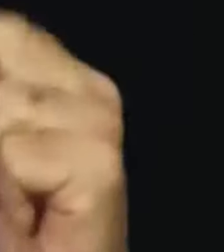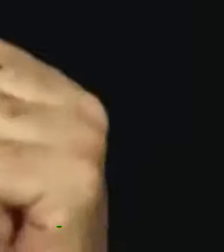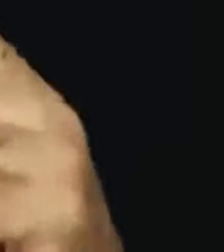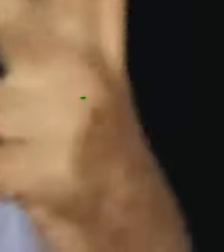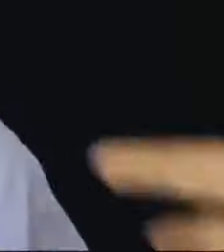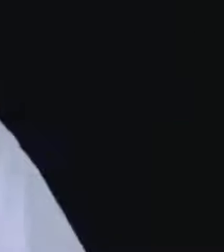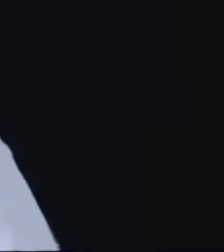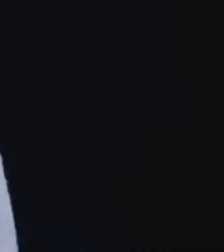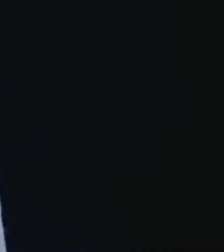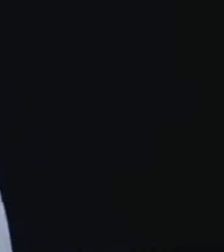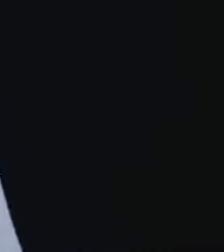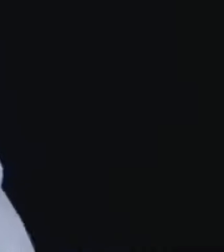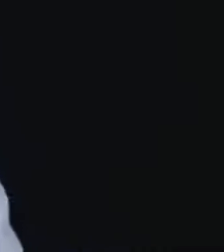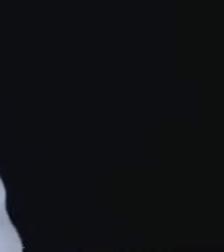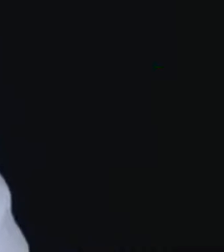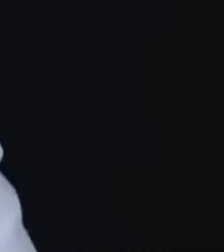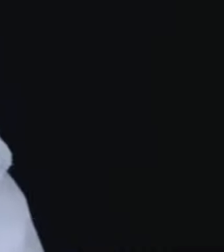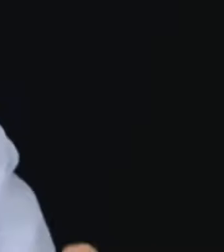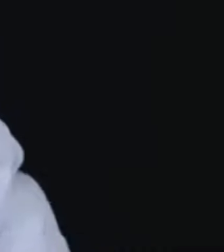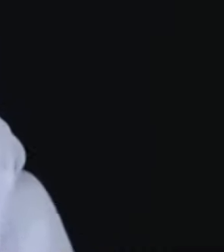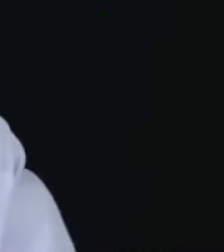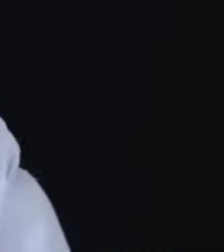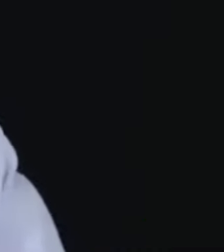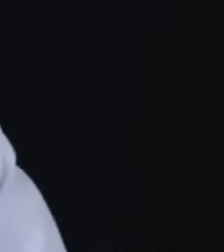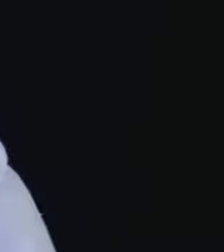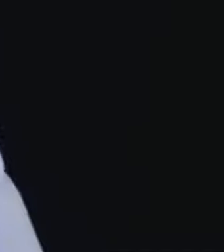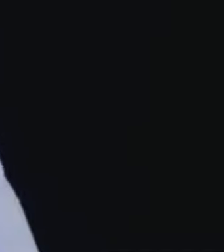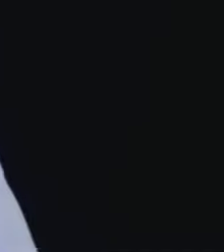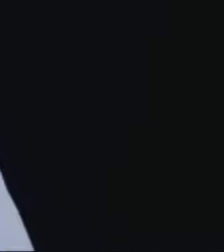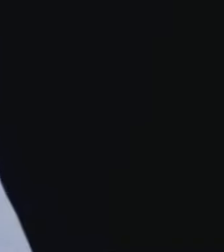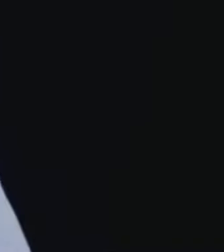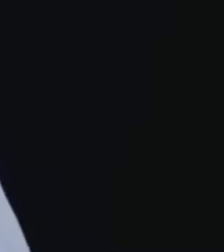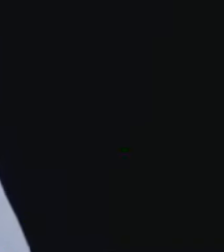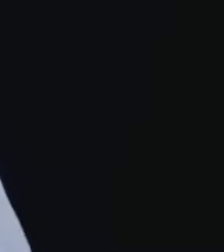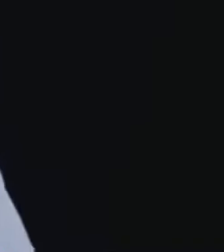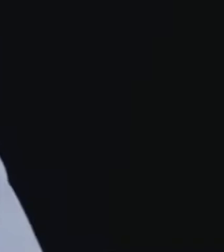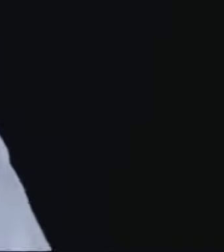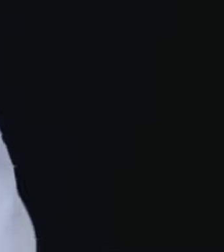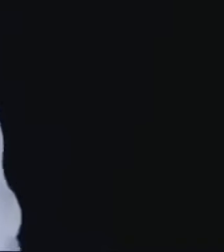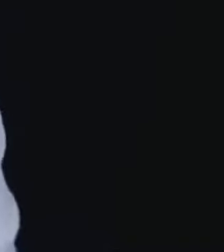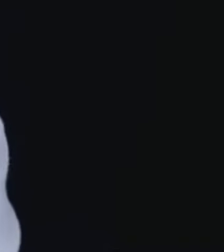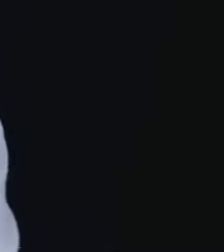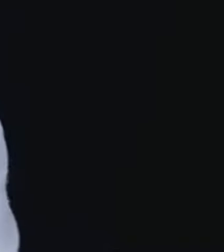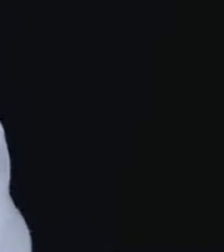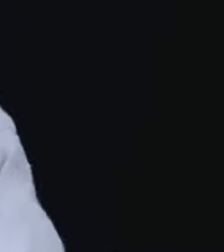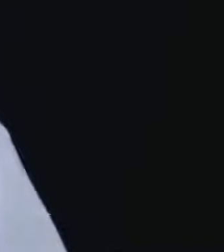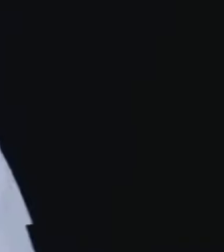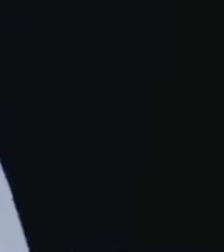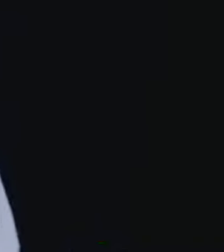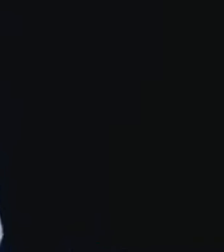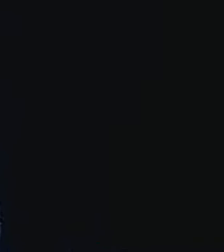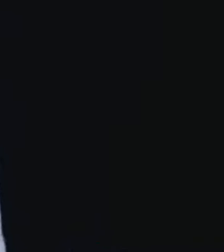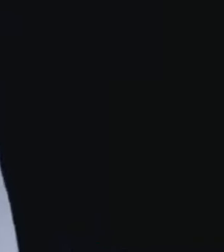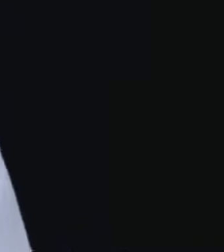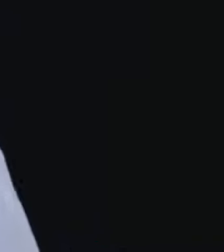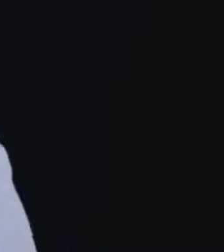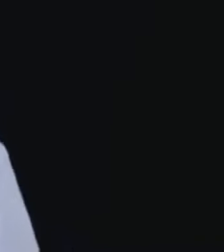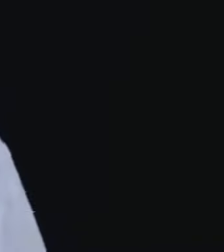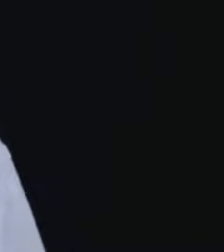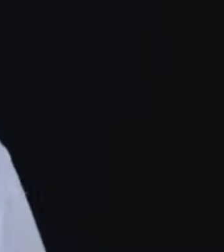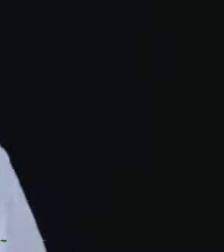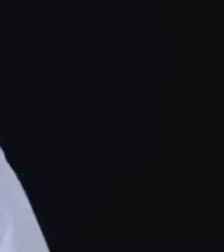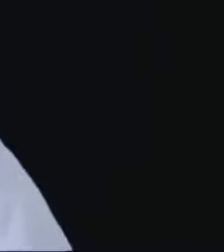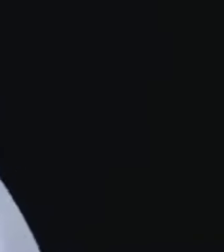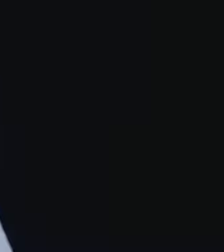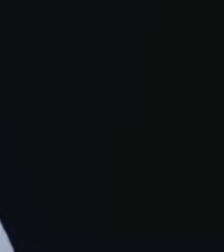insuspeitos tutores da segurança do escrutínio e da autenticidade do voto, como se as eleições vos